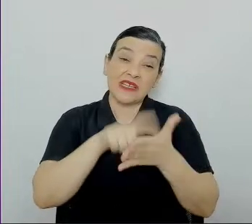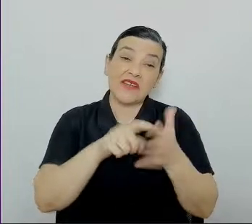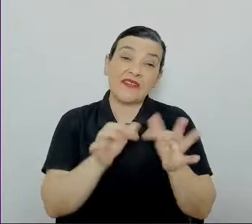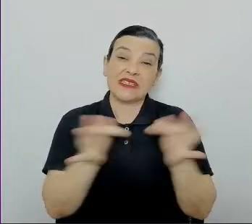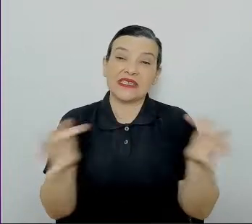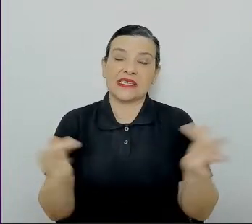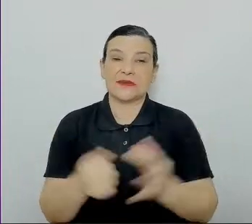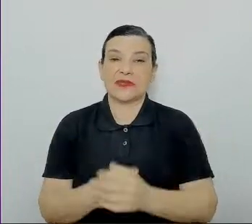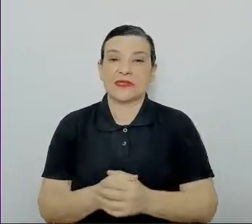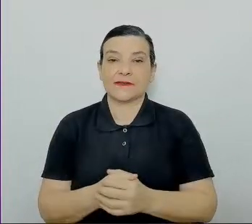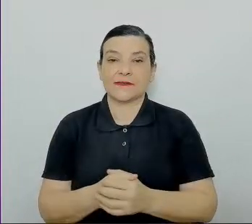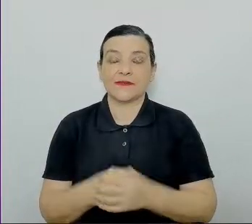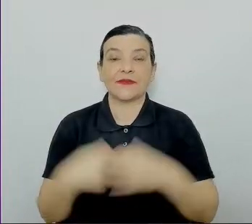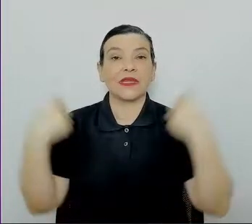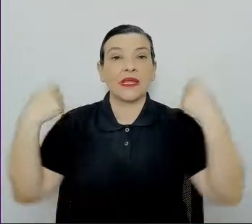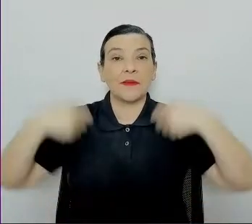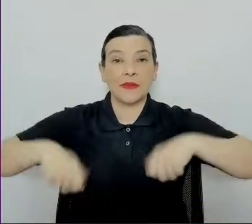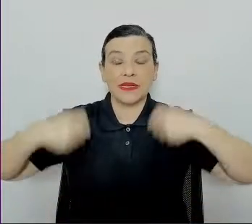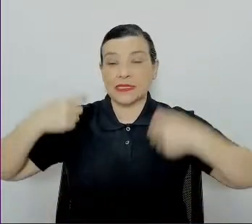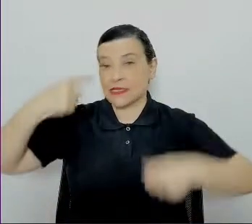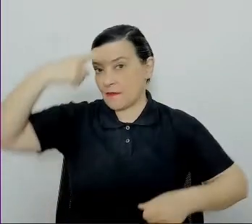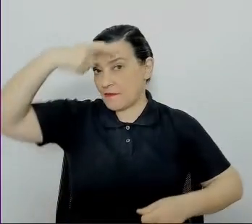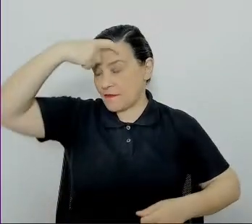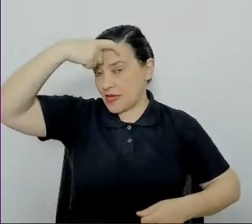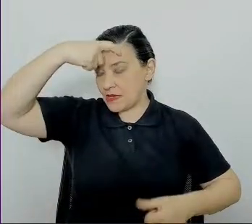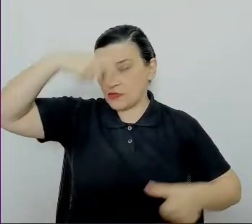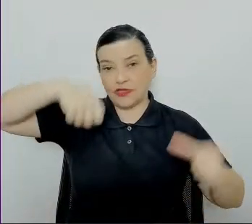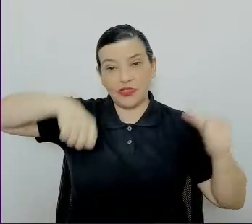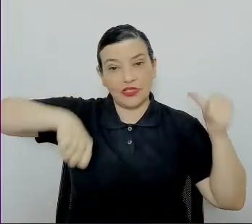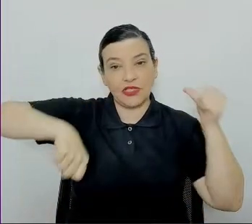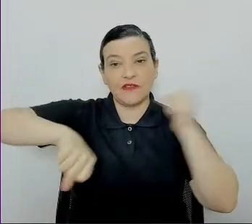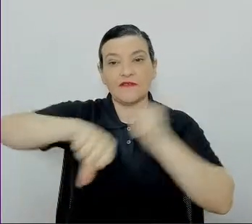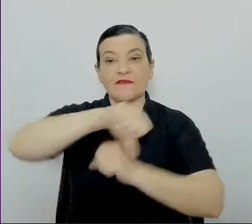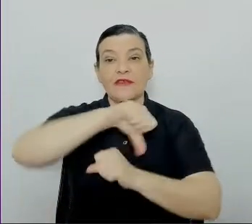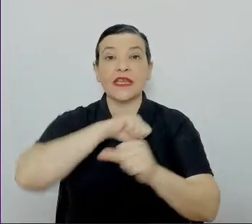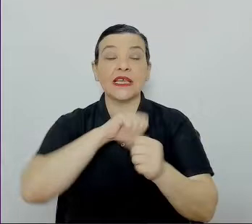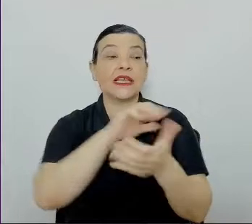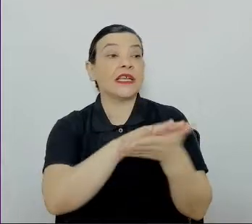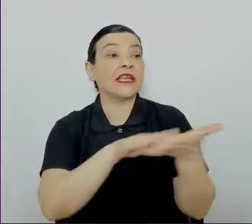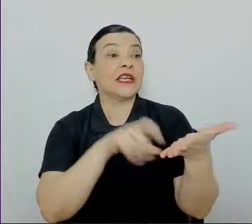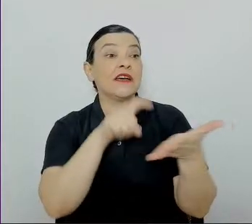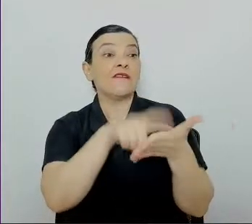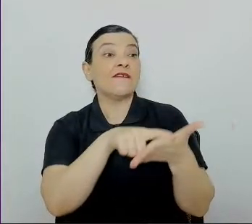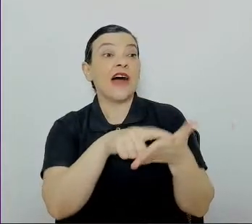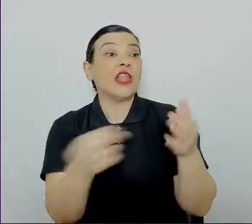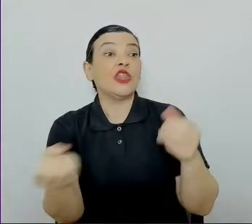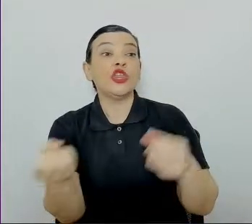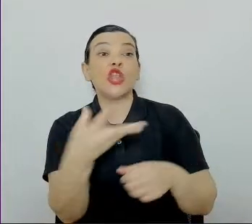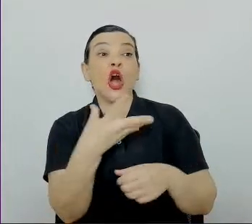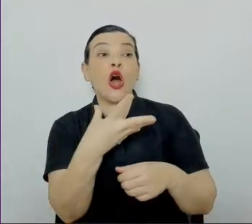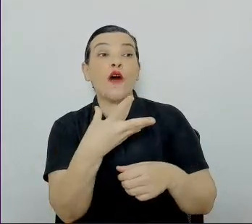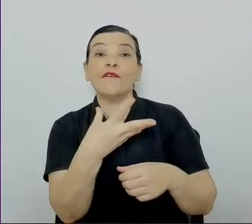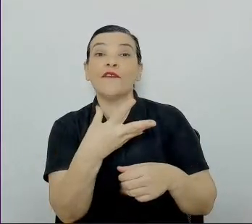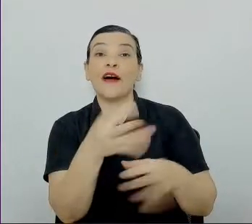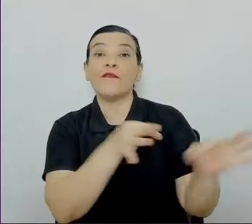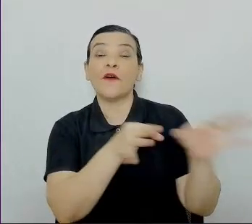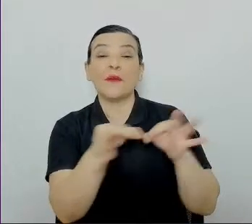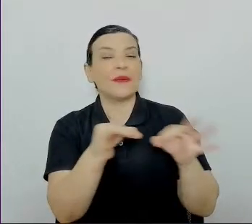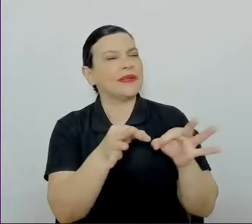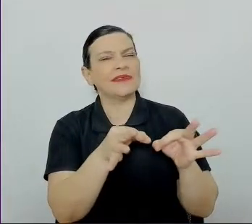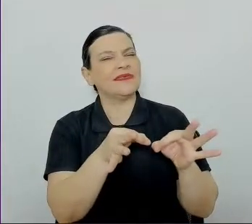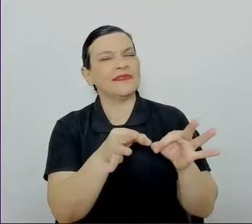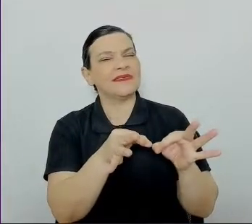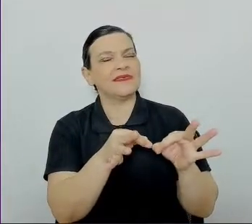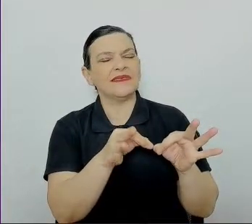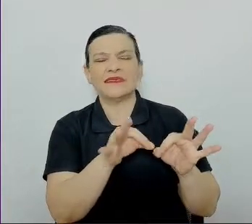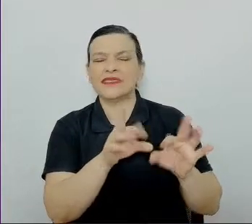Então, a gente tem que ter um mindset diferente, que é sair do qual nova funcionalidade a gente vai construir e começar a pensar em o que a gente vai aprender